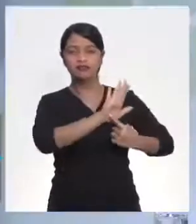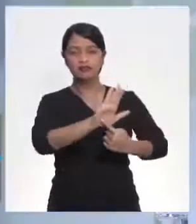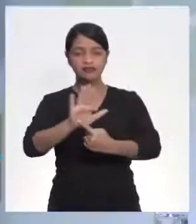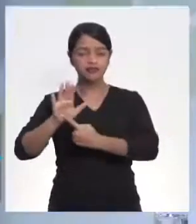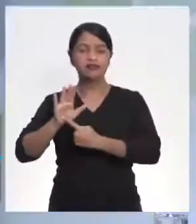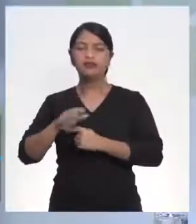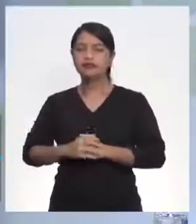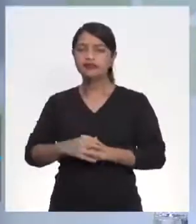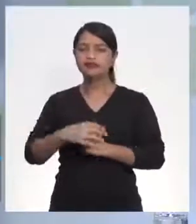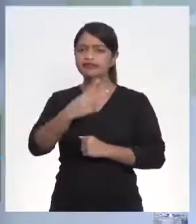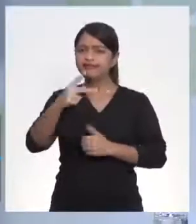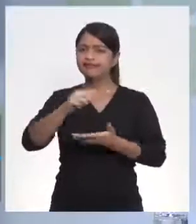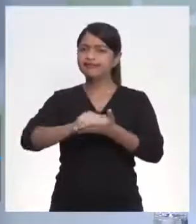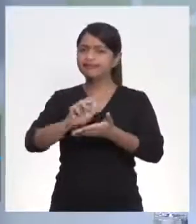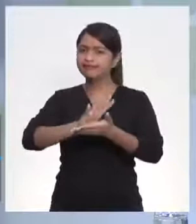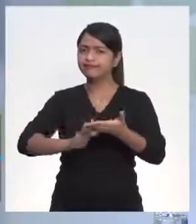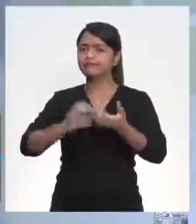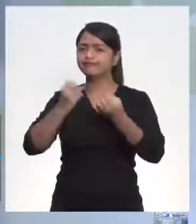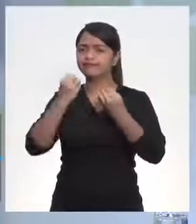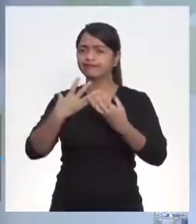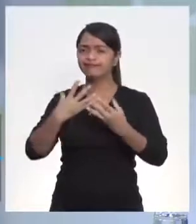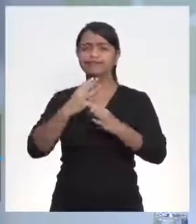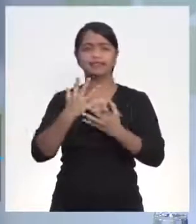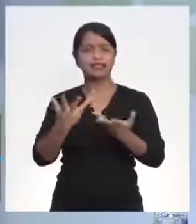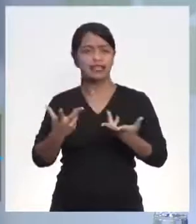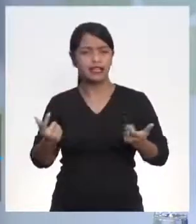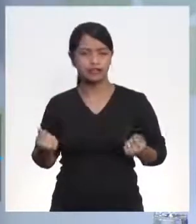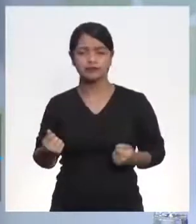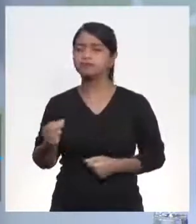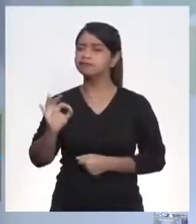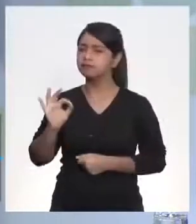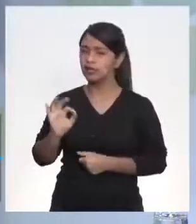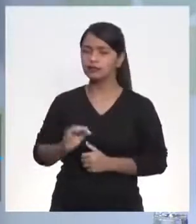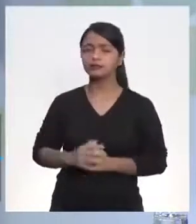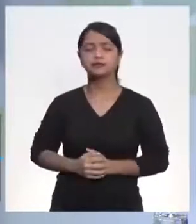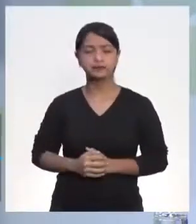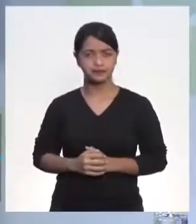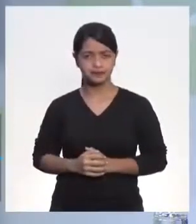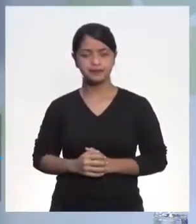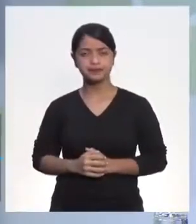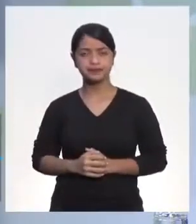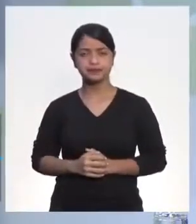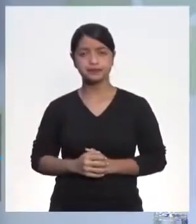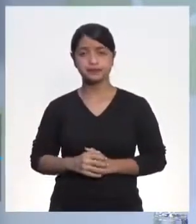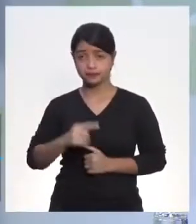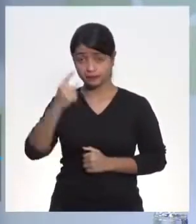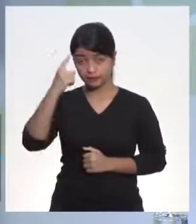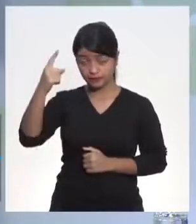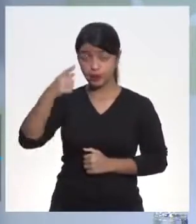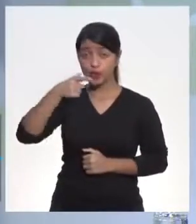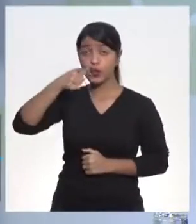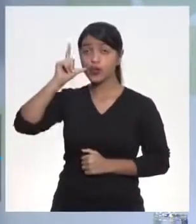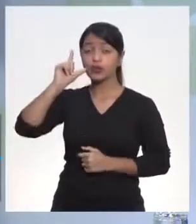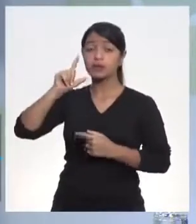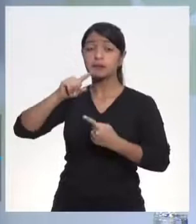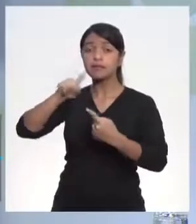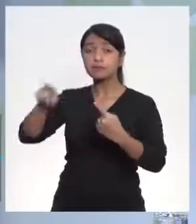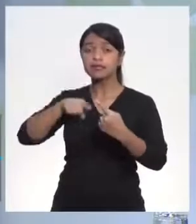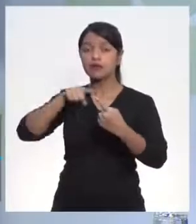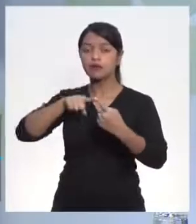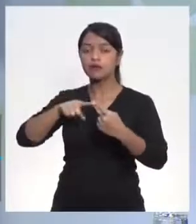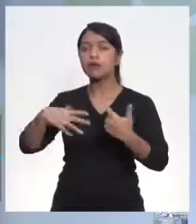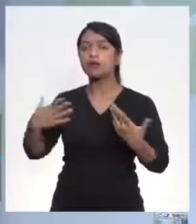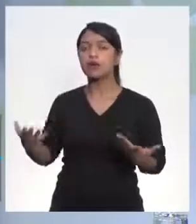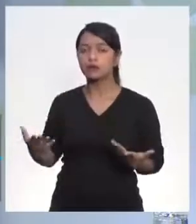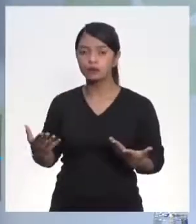trabalho, né? Esse bom trabalho, mostrar esse bom trabalho, Exato. Né? E você vai relembrar para eles qual foi a missão que você deu? Sim, vamos colocar. Vou